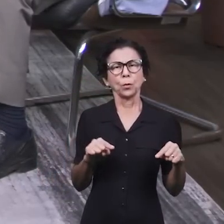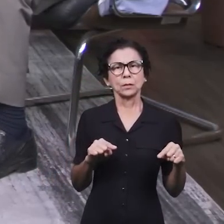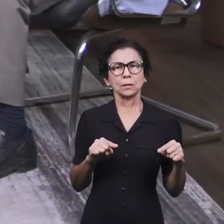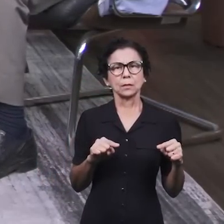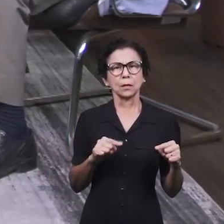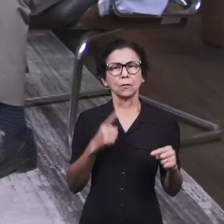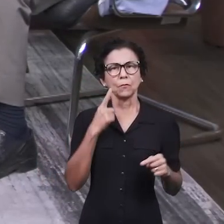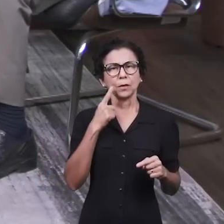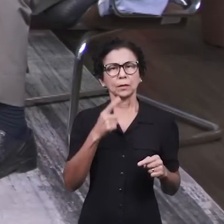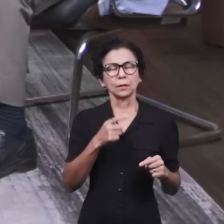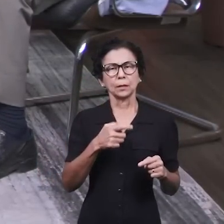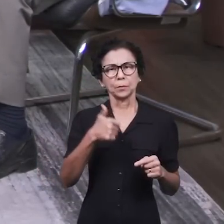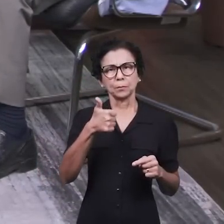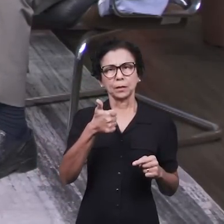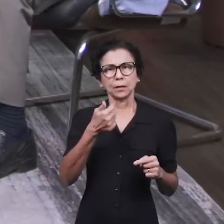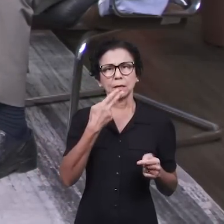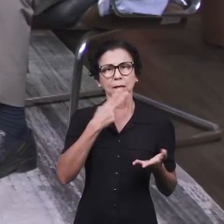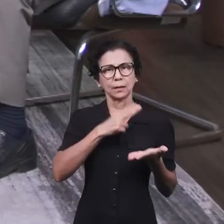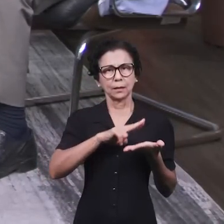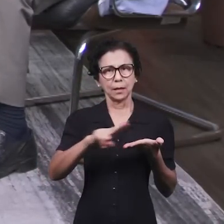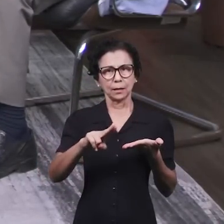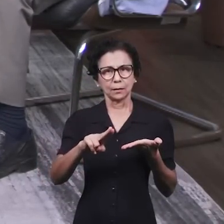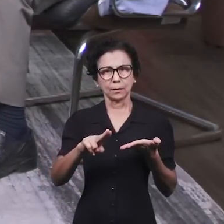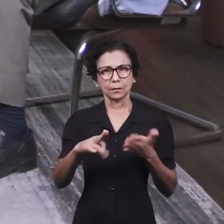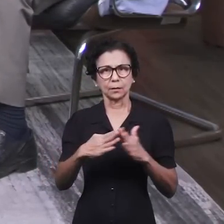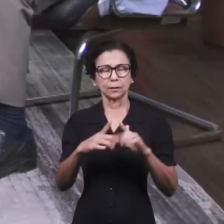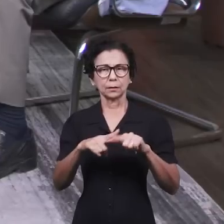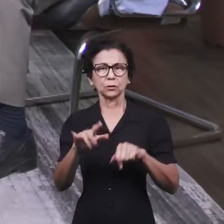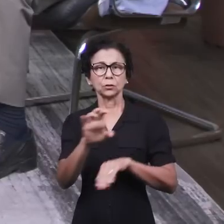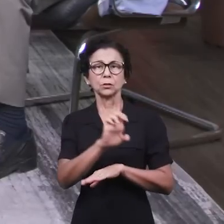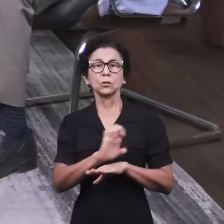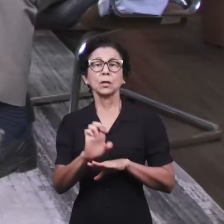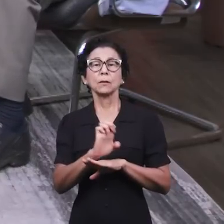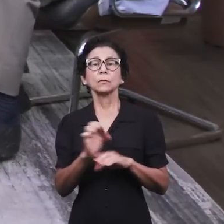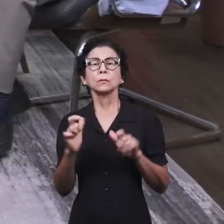carta escrita à igreja de Éfeso? Pastor Gedeu.